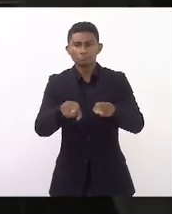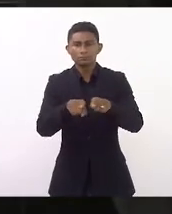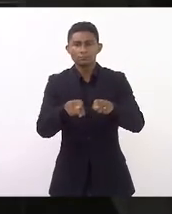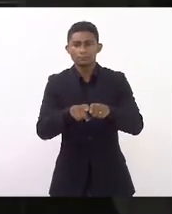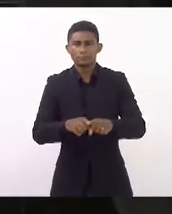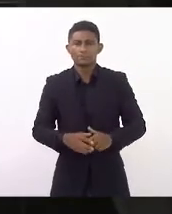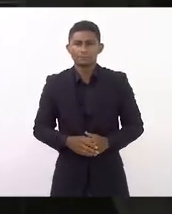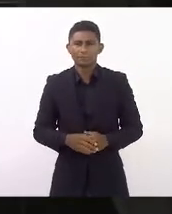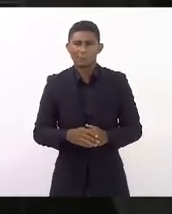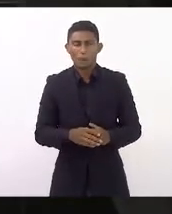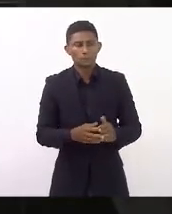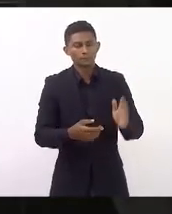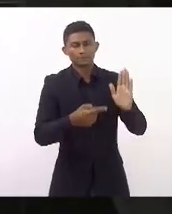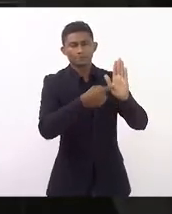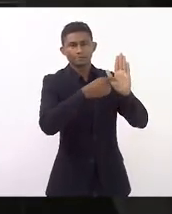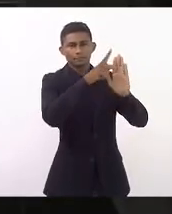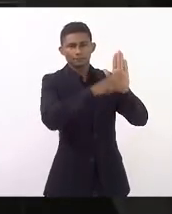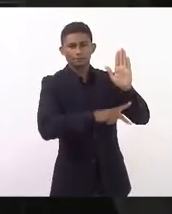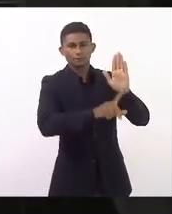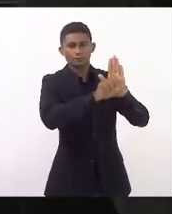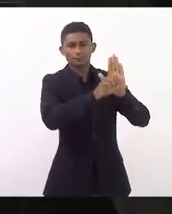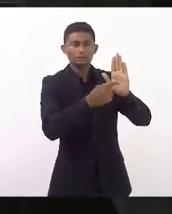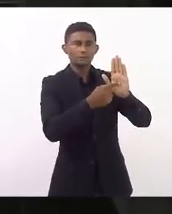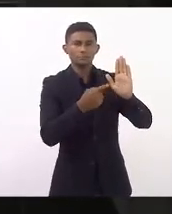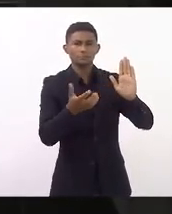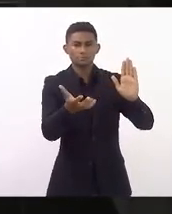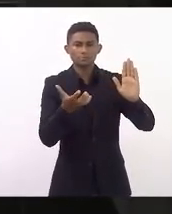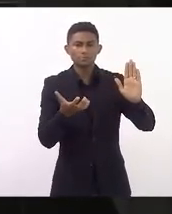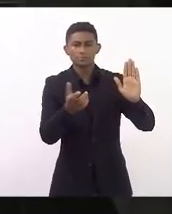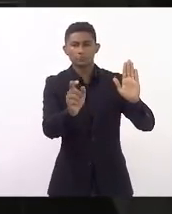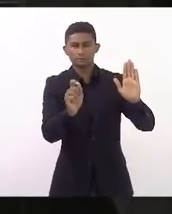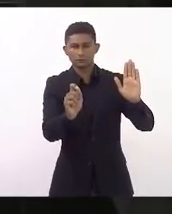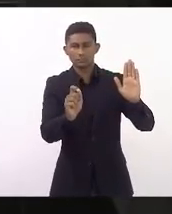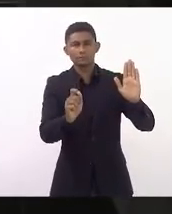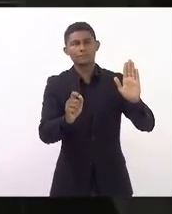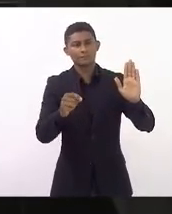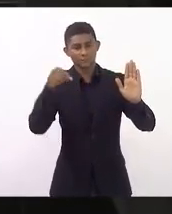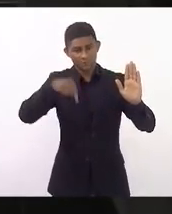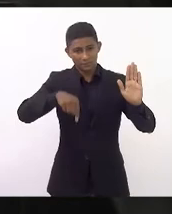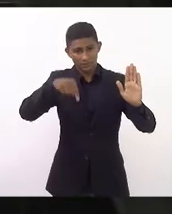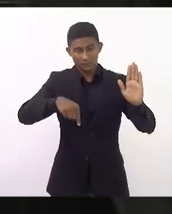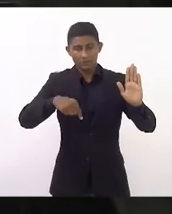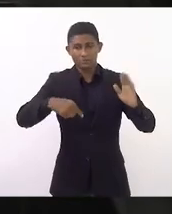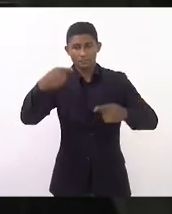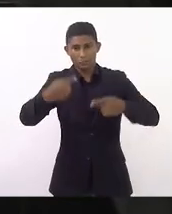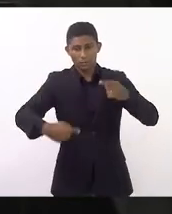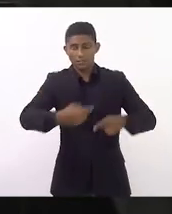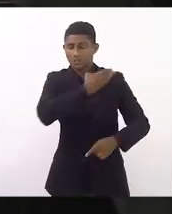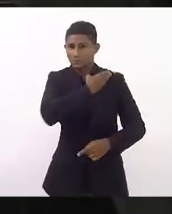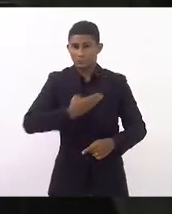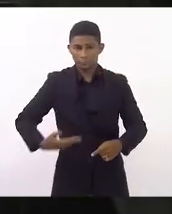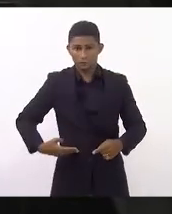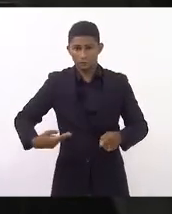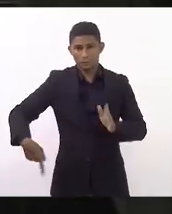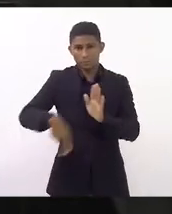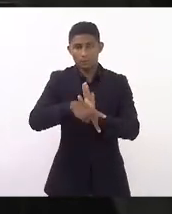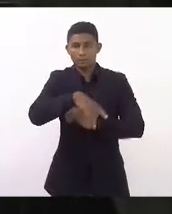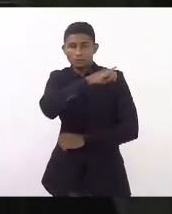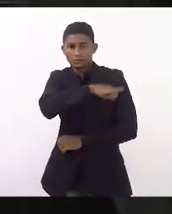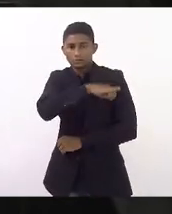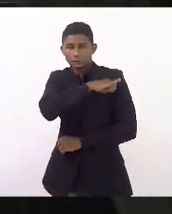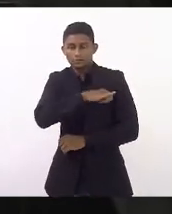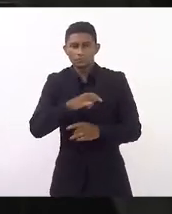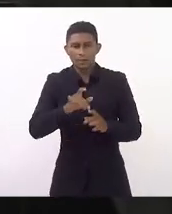projeto quer instituir como política pública do Estado do Rio de Janeiro o Plano Estadual de